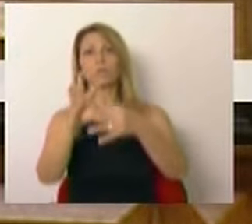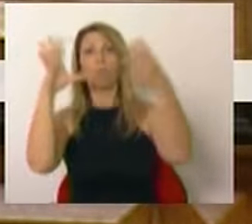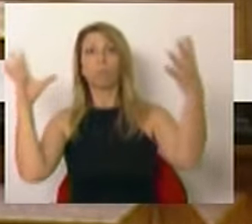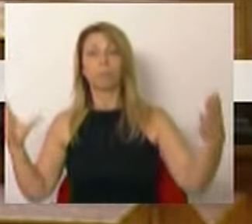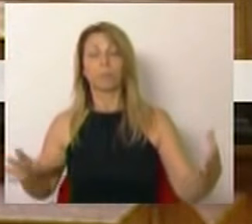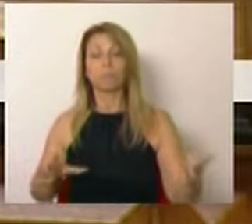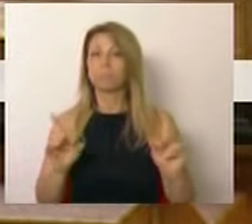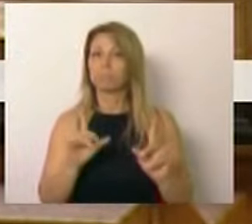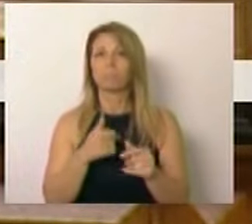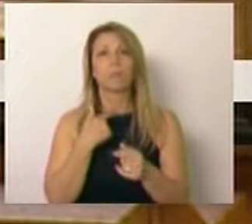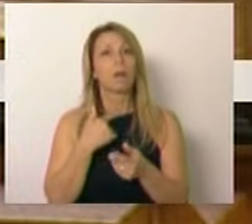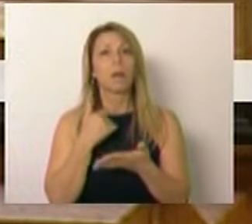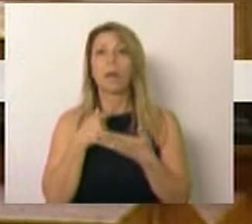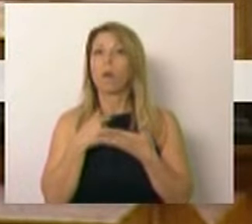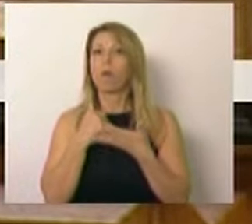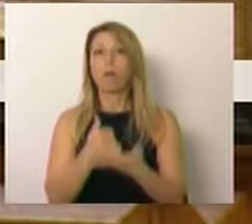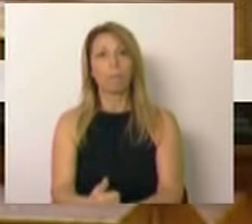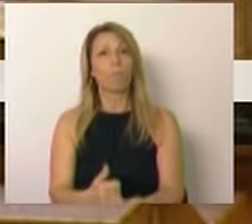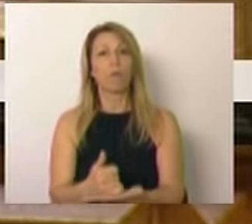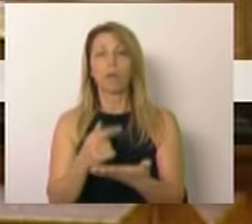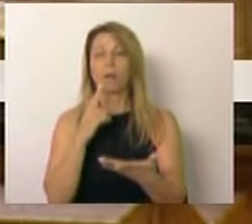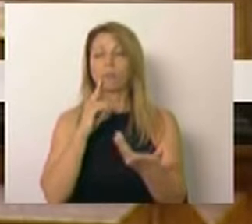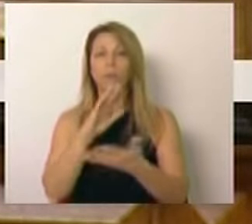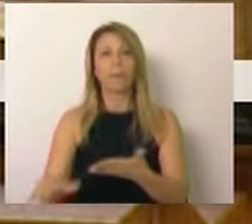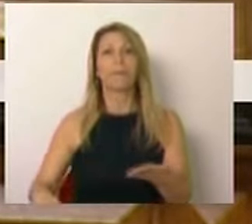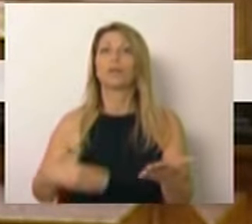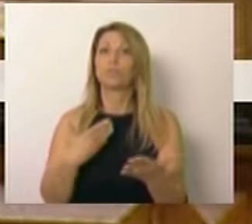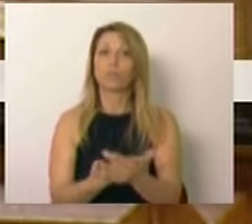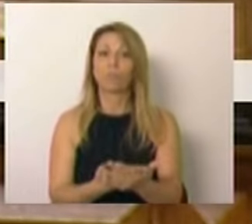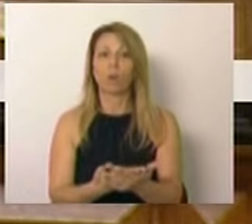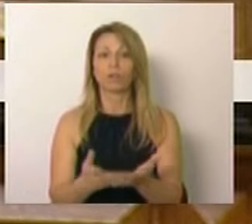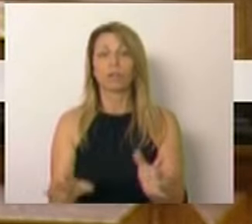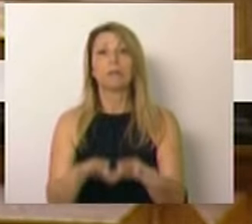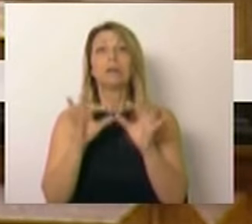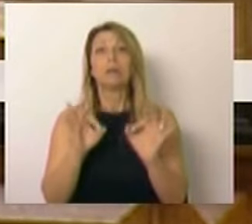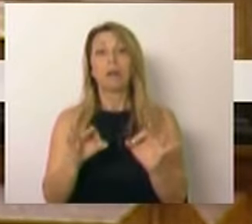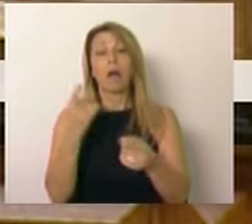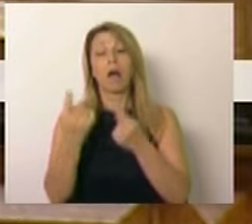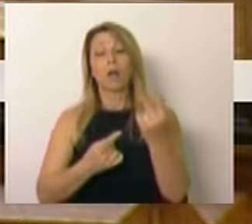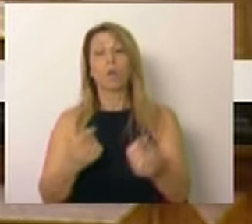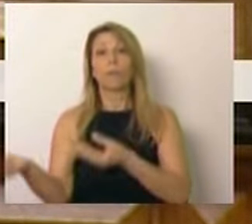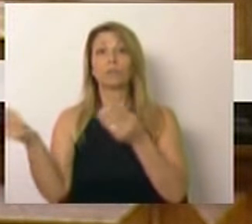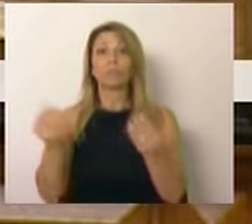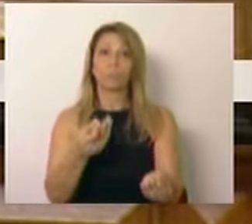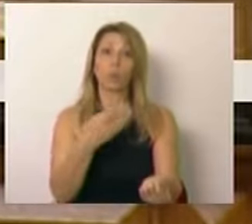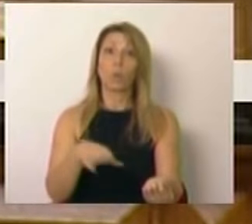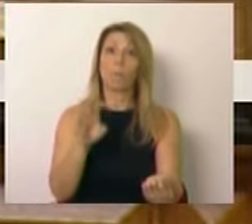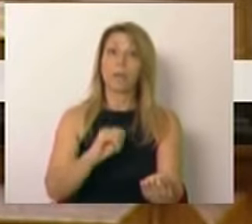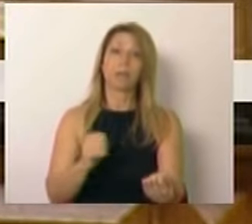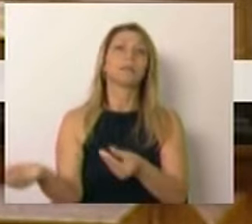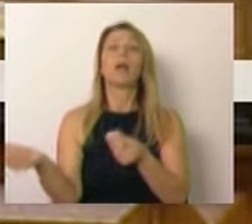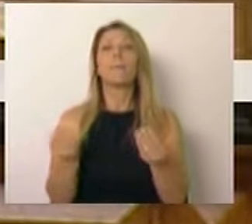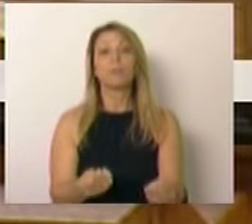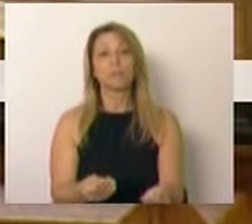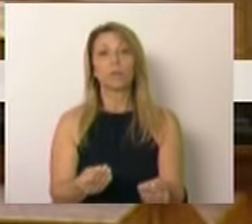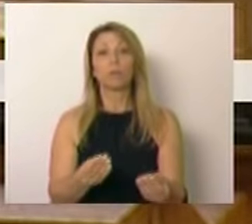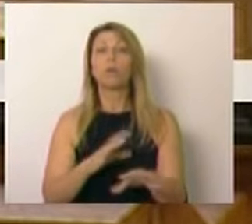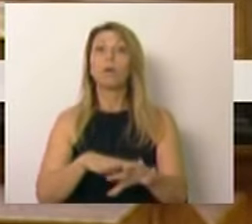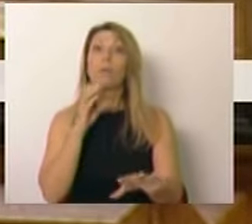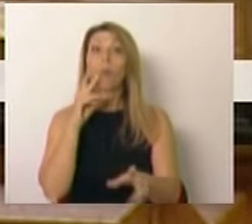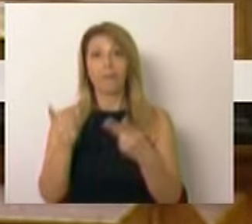Não acompanharemos as propostas, como algumas que foram apresentadas pelo Partido Socialista, que a pretexto desta